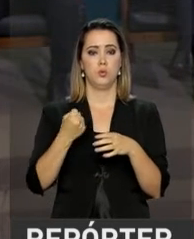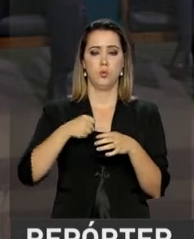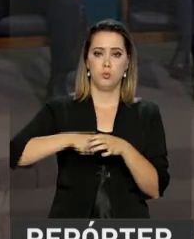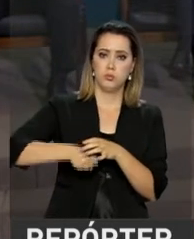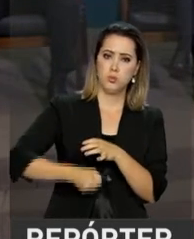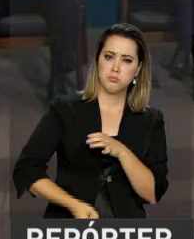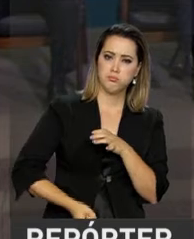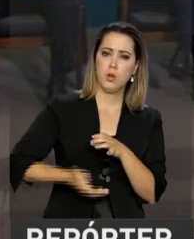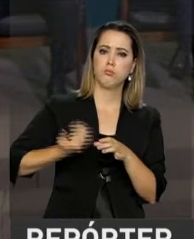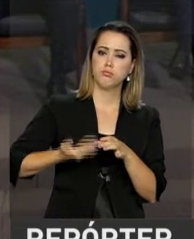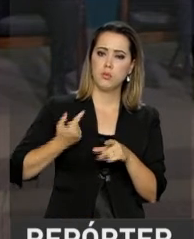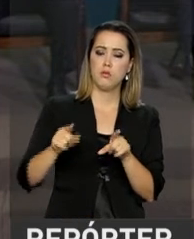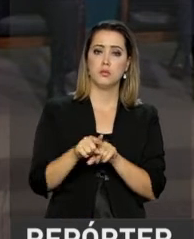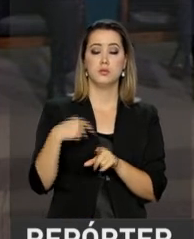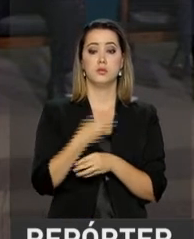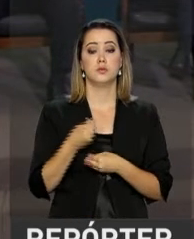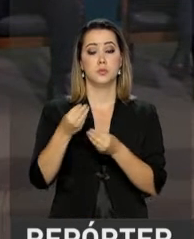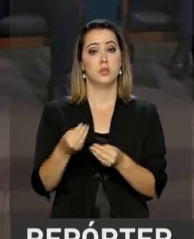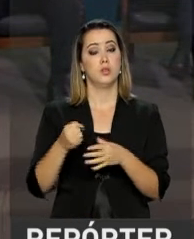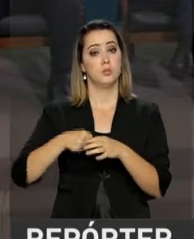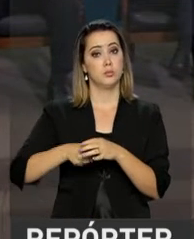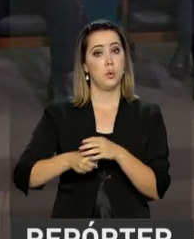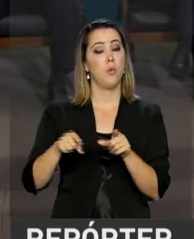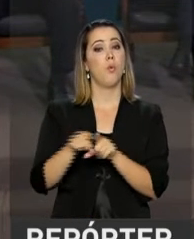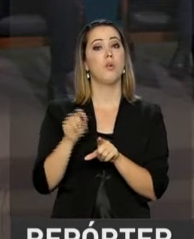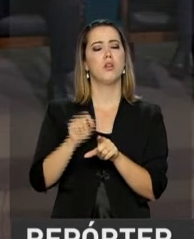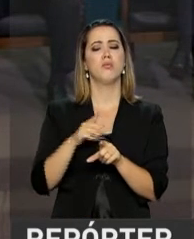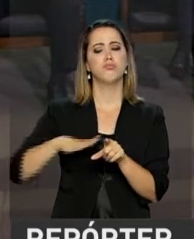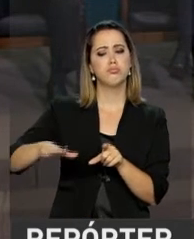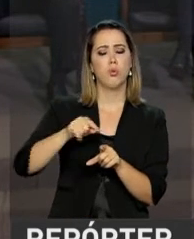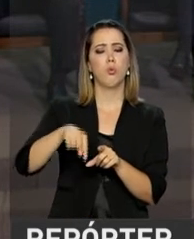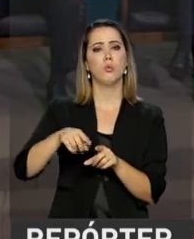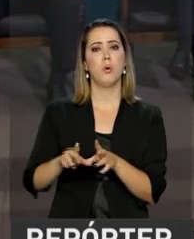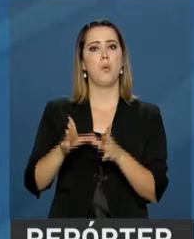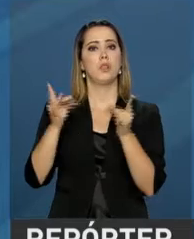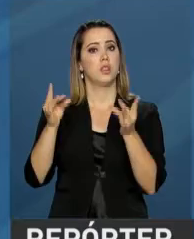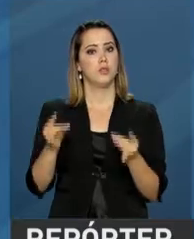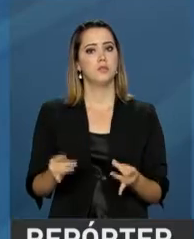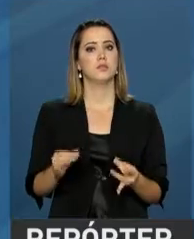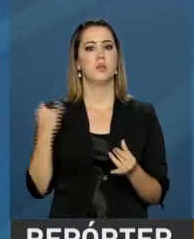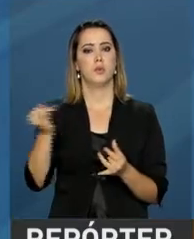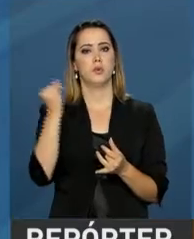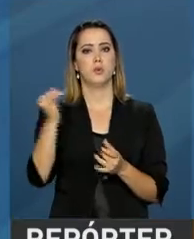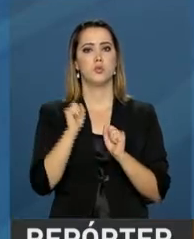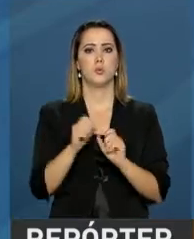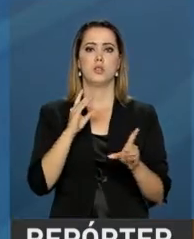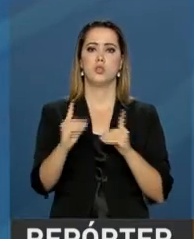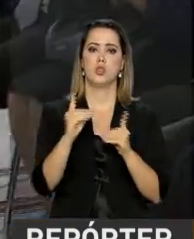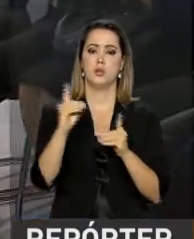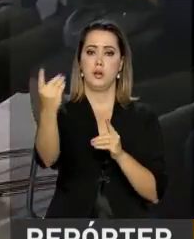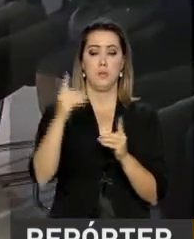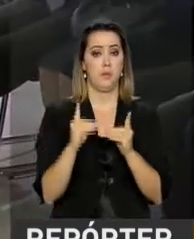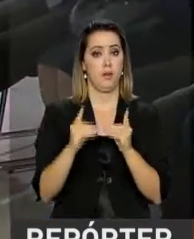mineração nós estamos dando para a mineração brasileira uma agência do estado para poder dialogar para